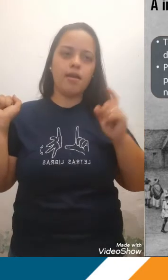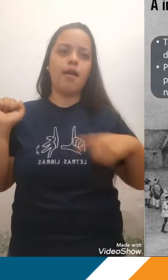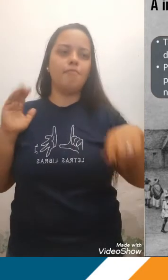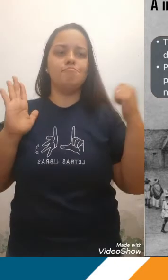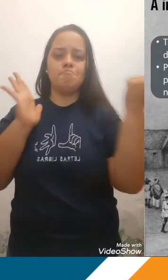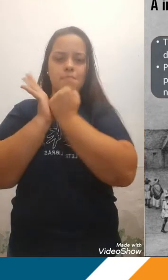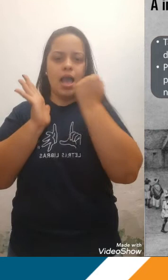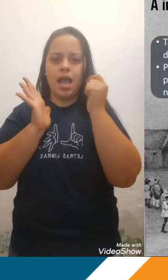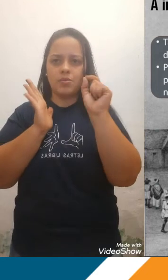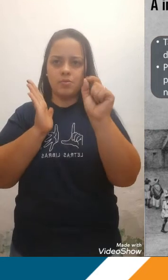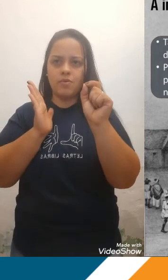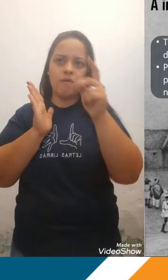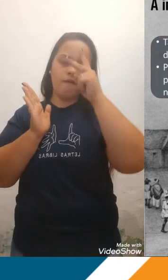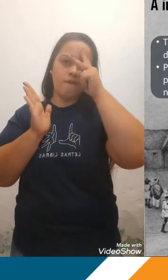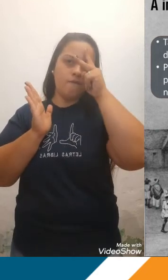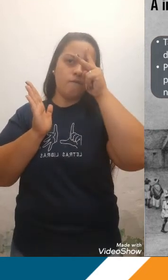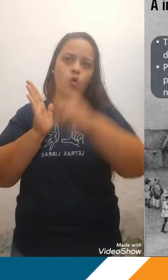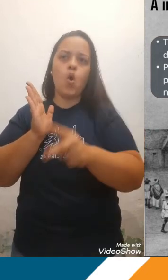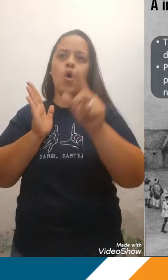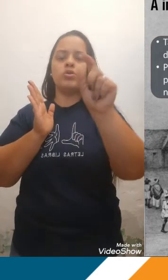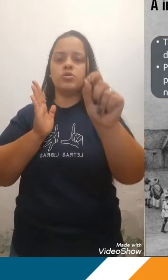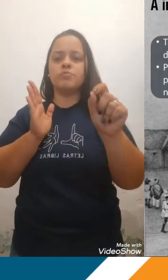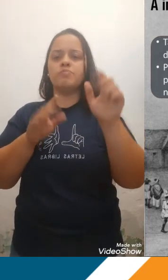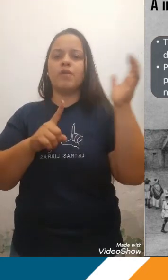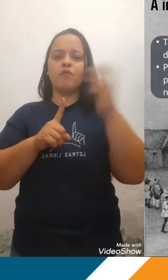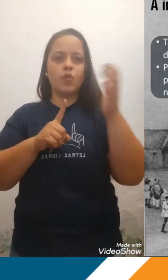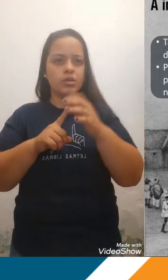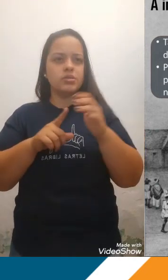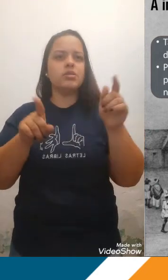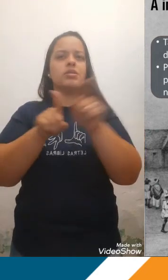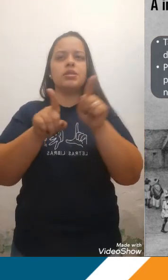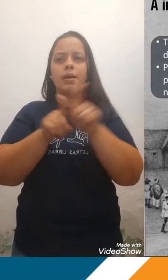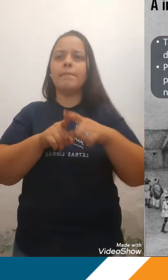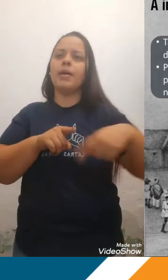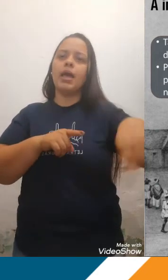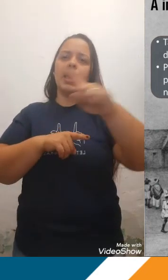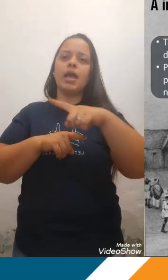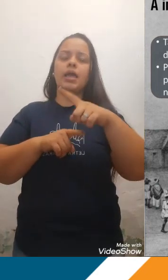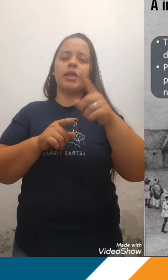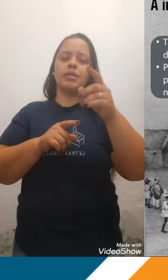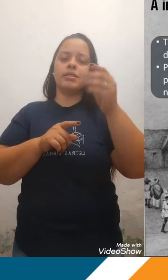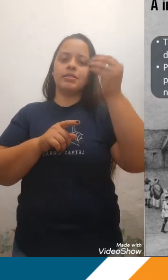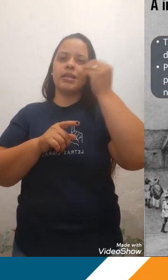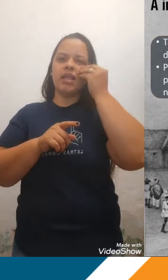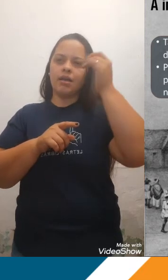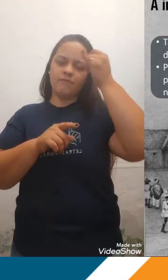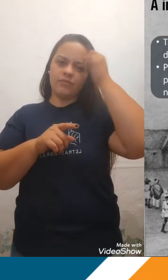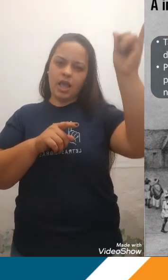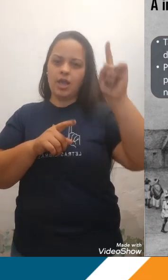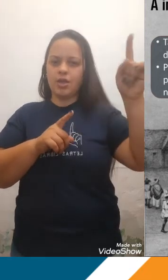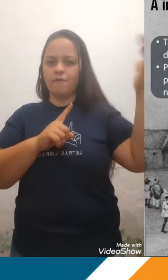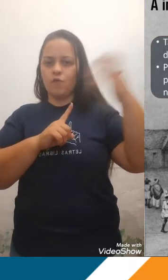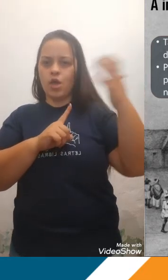marcada principalmente pelo forte anticlericalismo, assim como um sentimento anti-europeu. Tendo em vista a influência